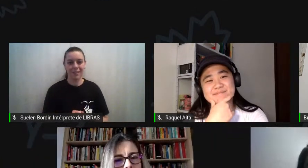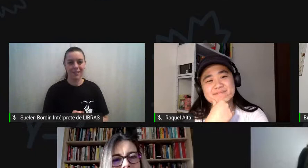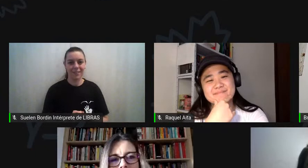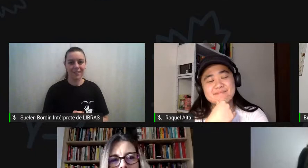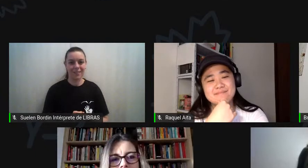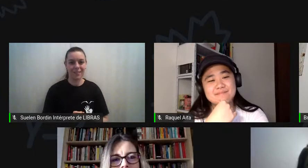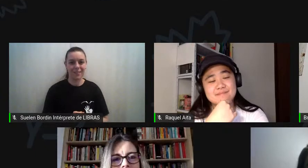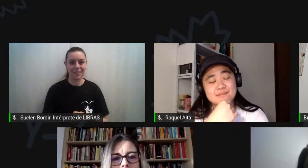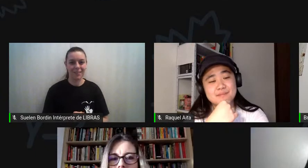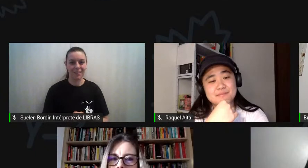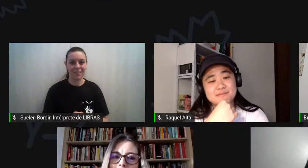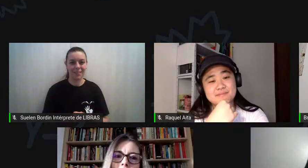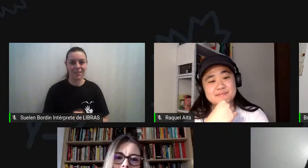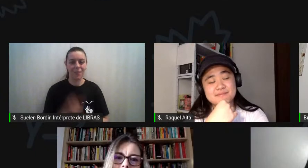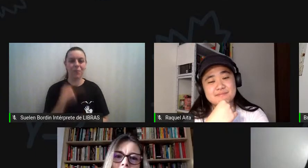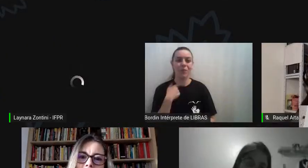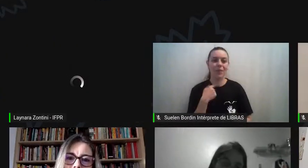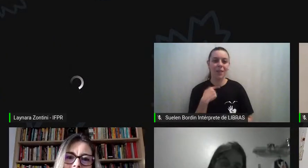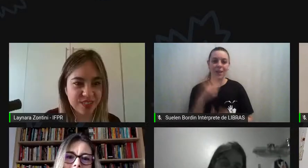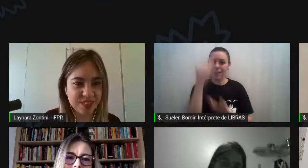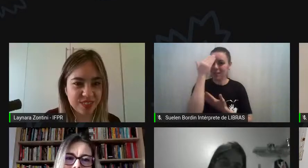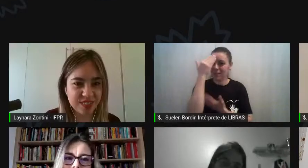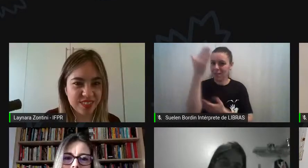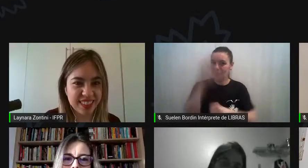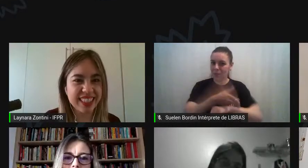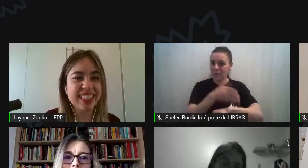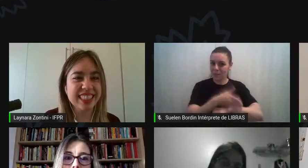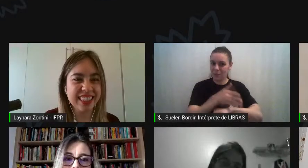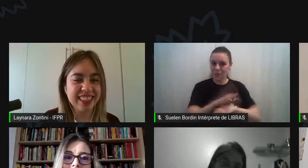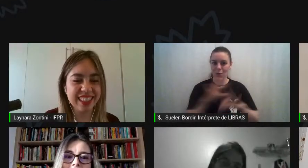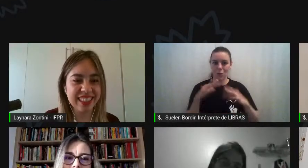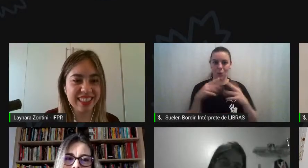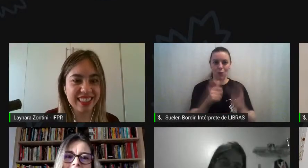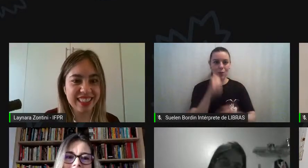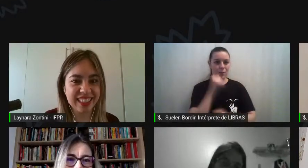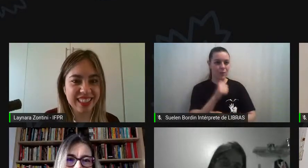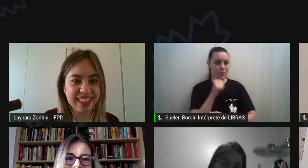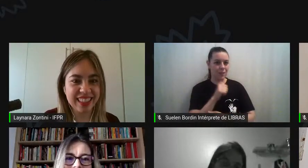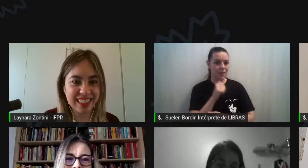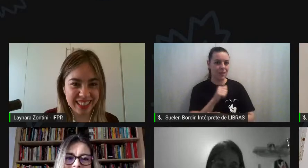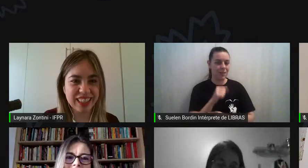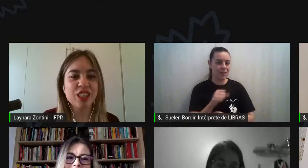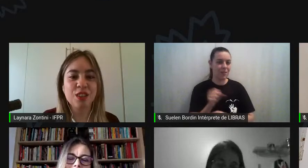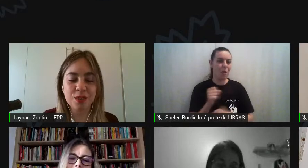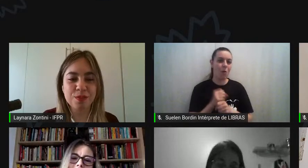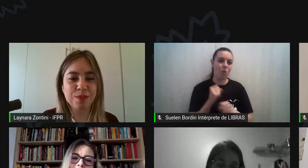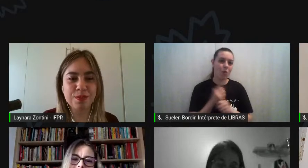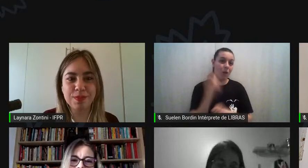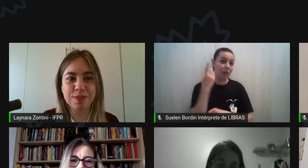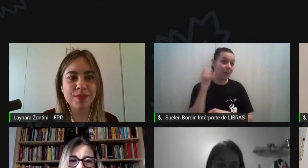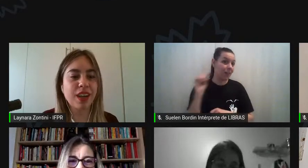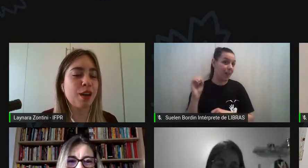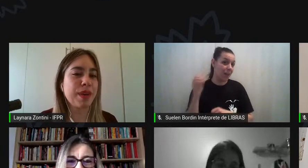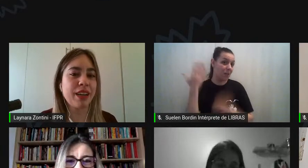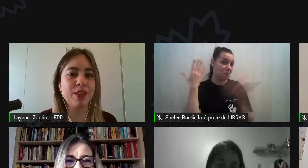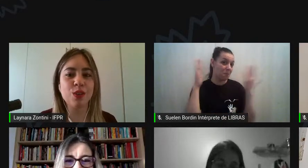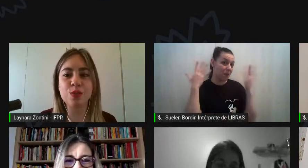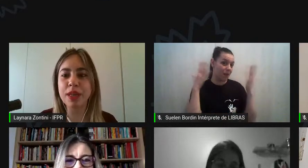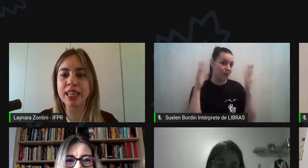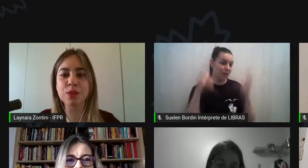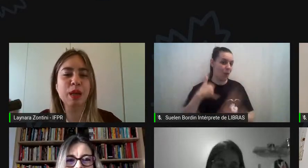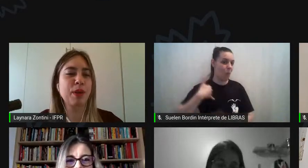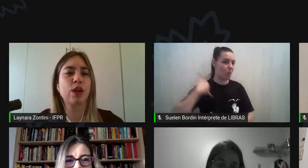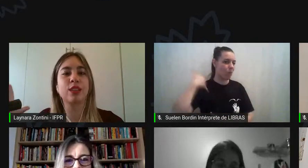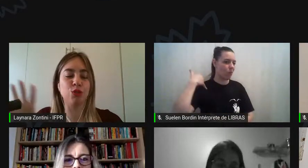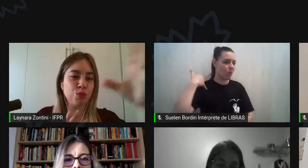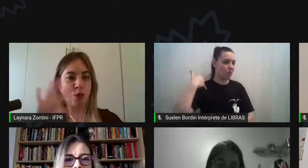E eu gostaria de registrar meu agradecimento à participação de todas as meninas, porque foram todas nota 10. Muito orgulhosa. Ah, maravilhoso.